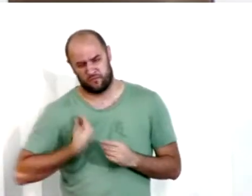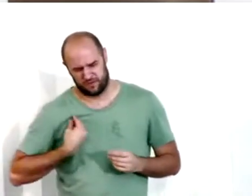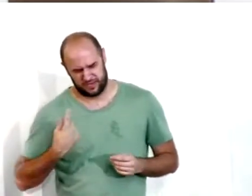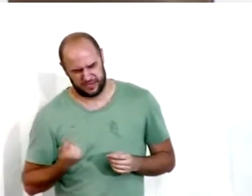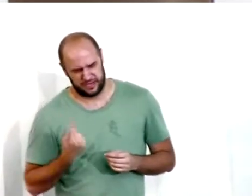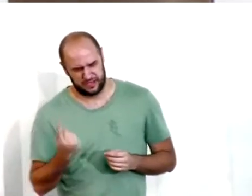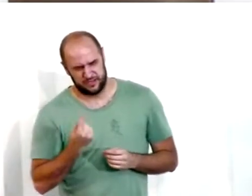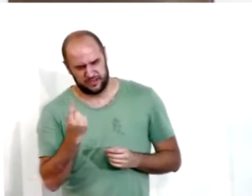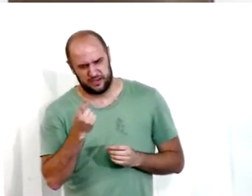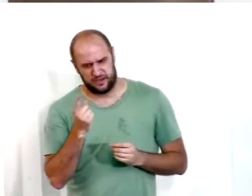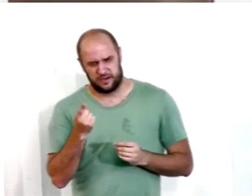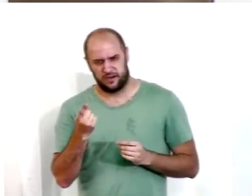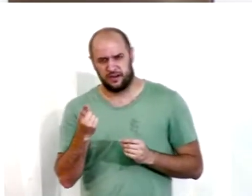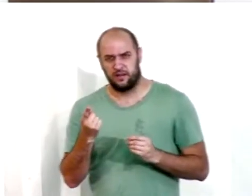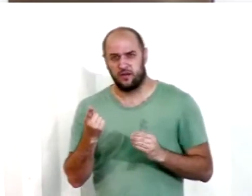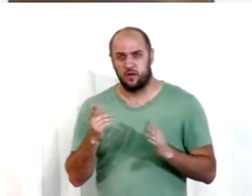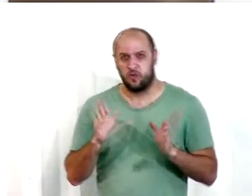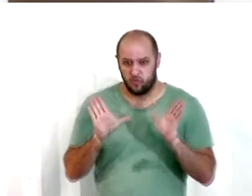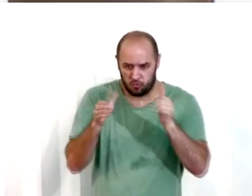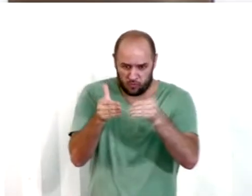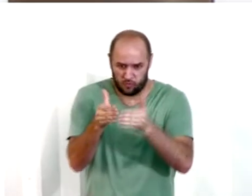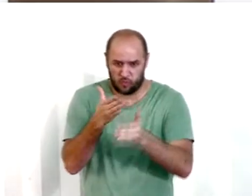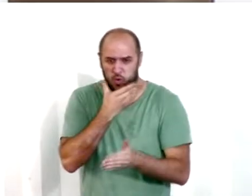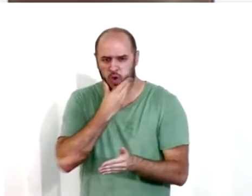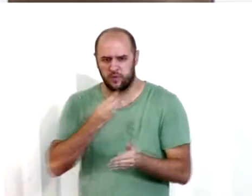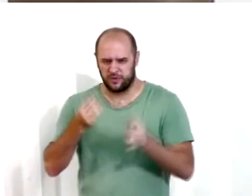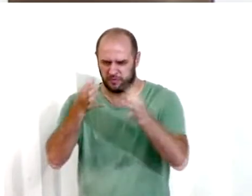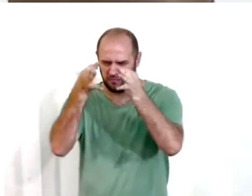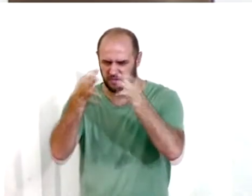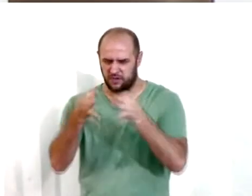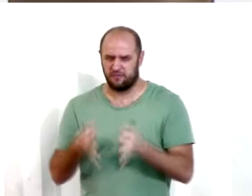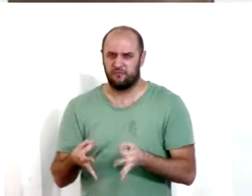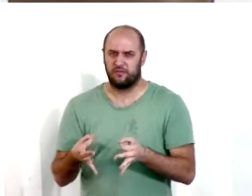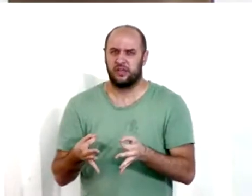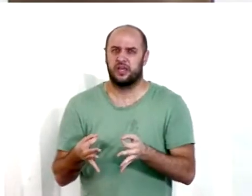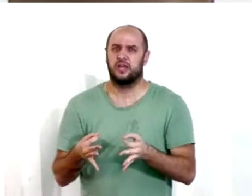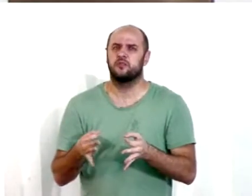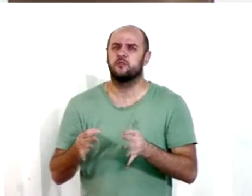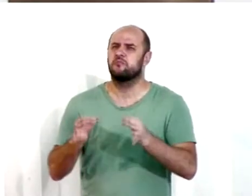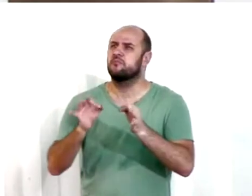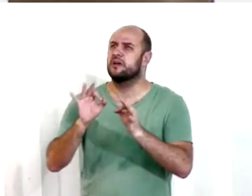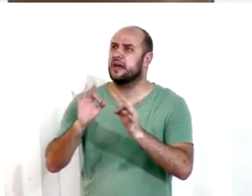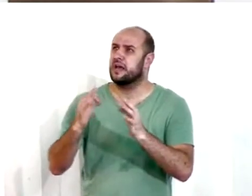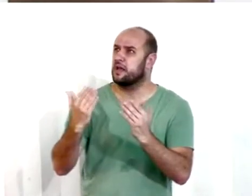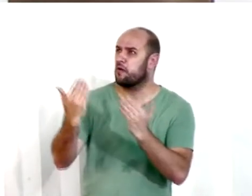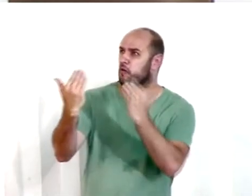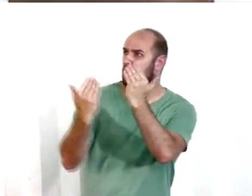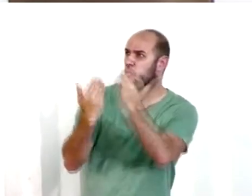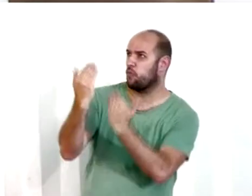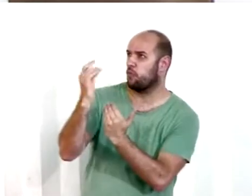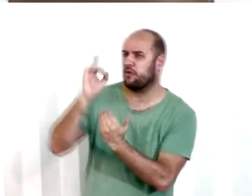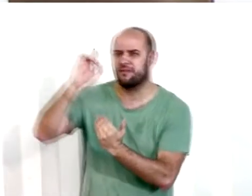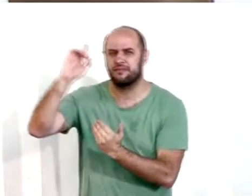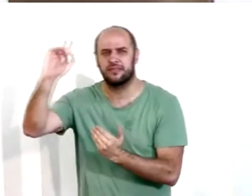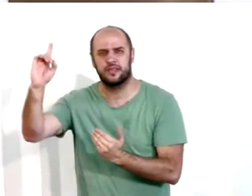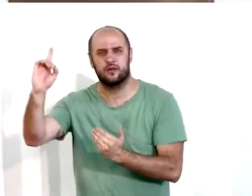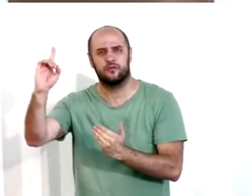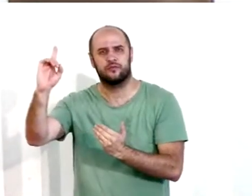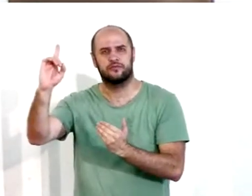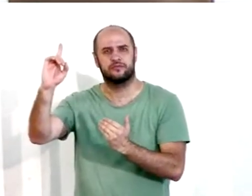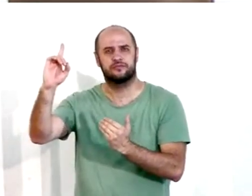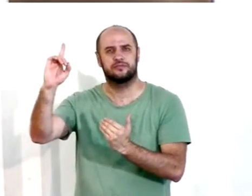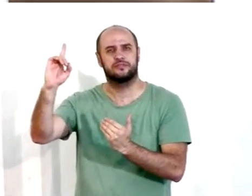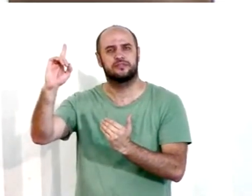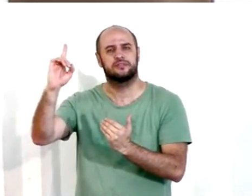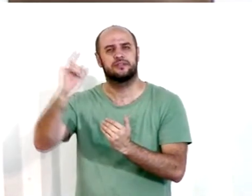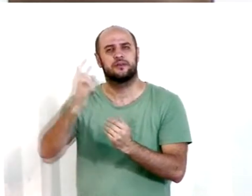e culminou no homem criado perfeito, a imagem e semelhança de Deus, mas que por conta da queda e da